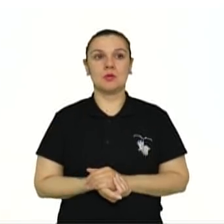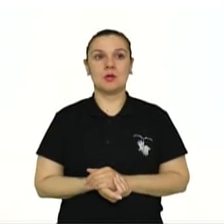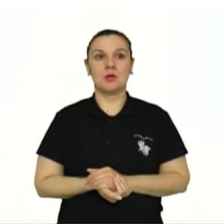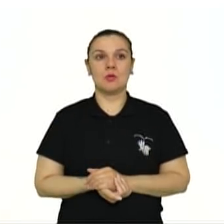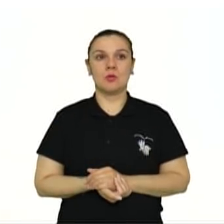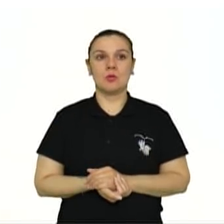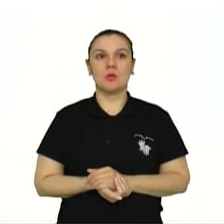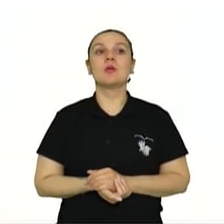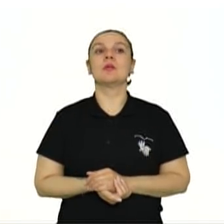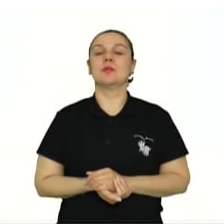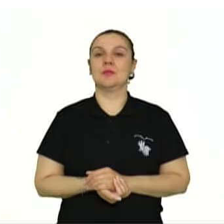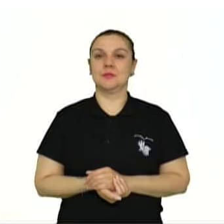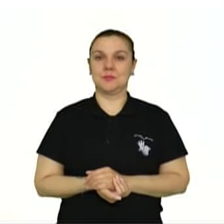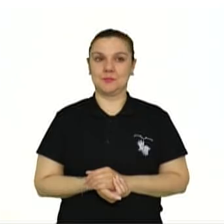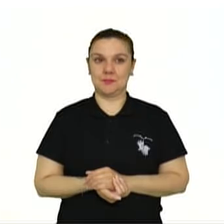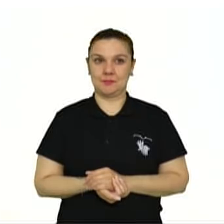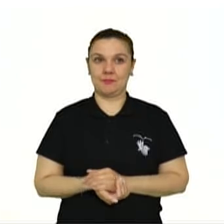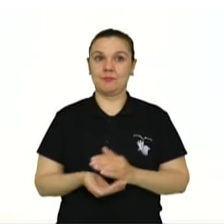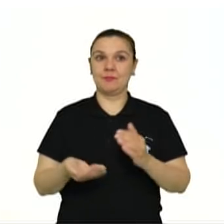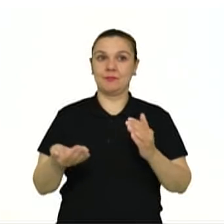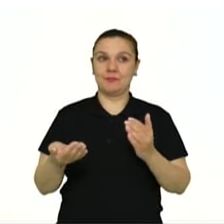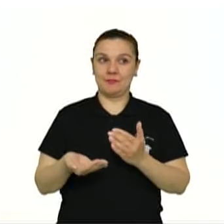Então,